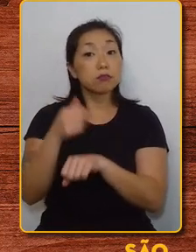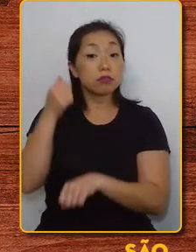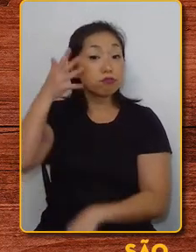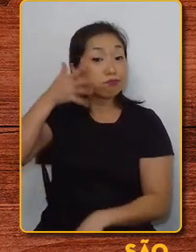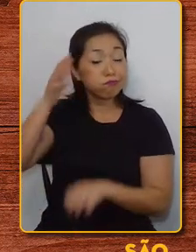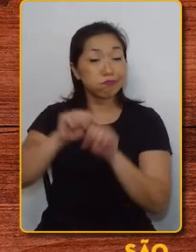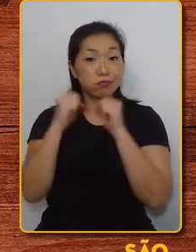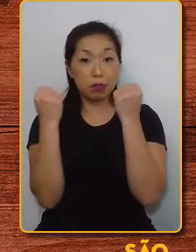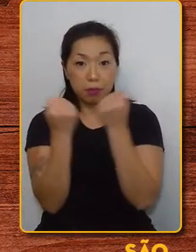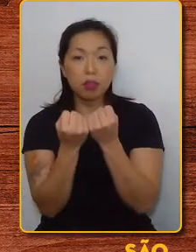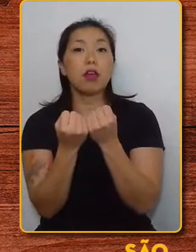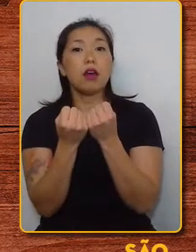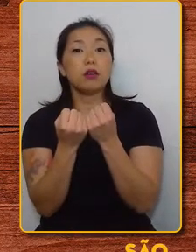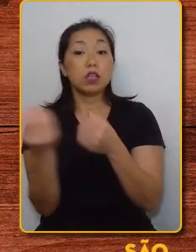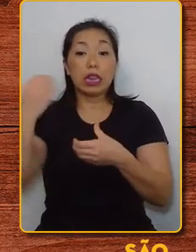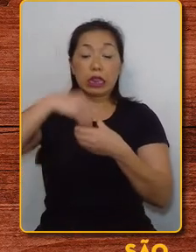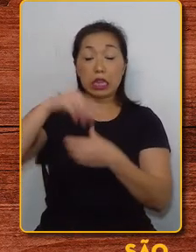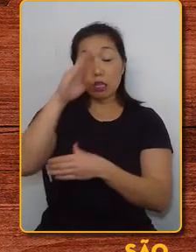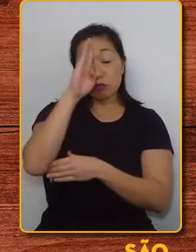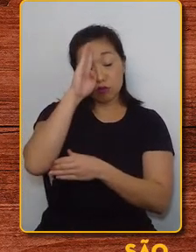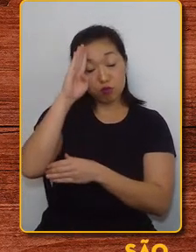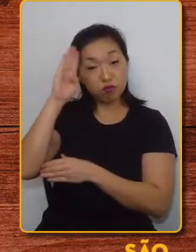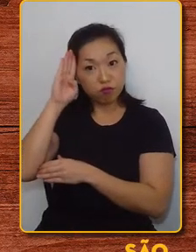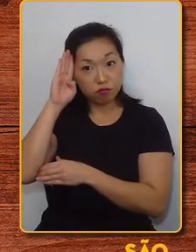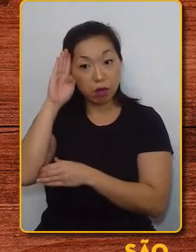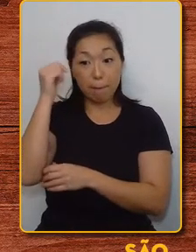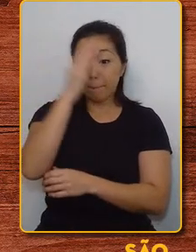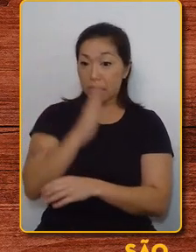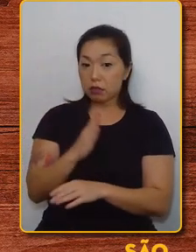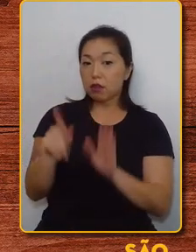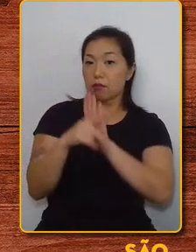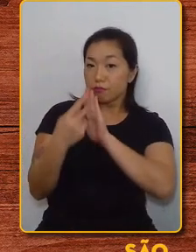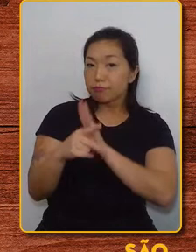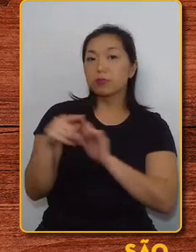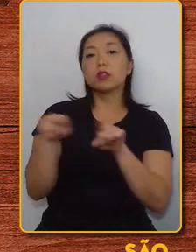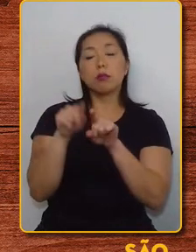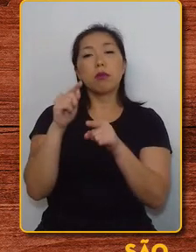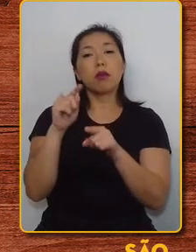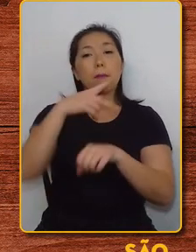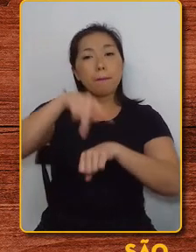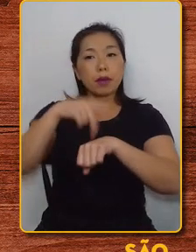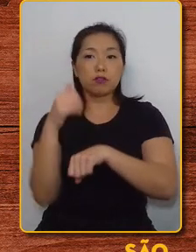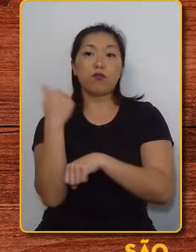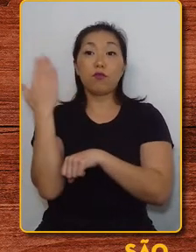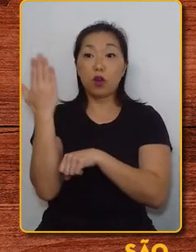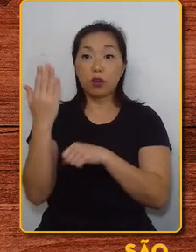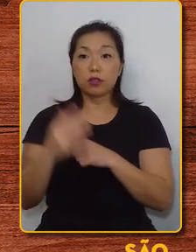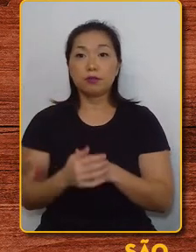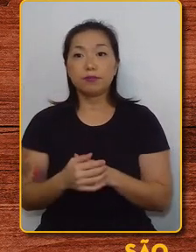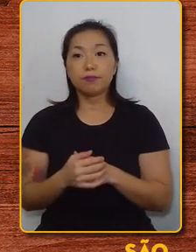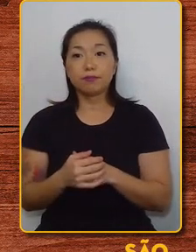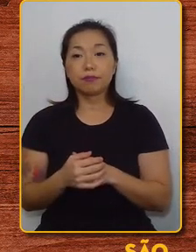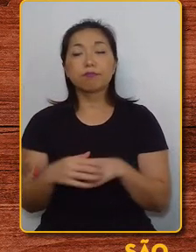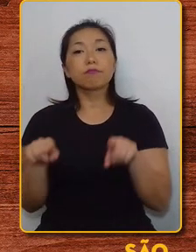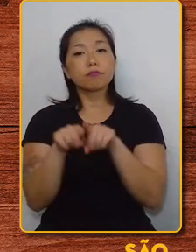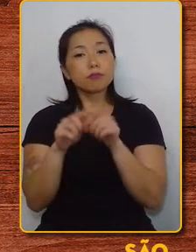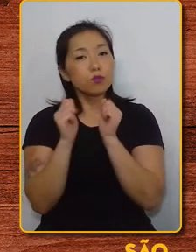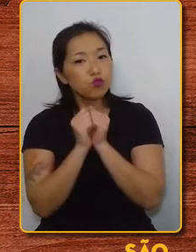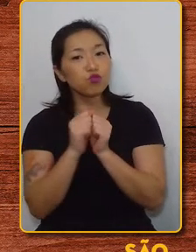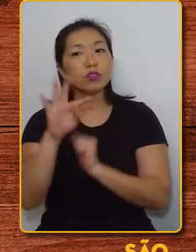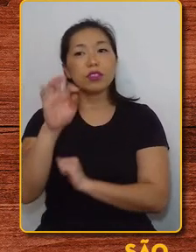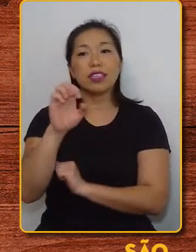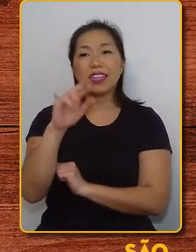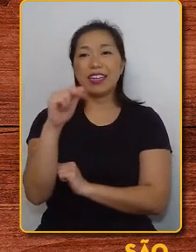eventos em universidades brasileiras e internacionais. A gente tem também aqui conosco a Teresa Campelo. Ela é